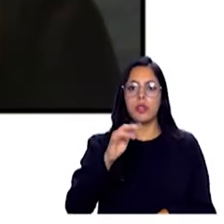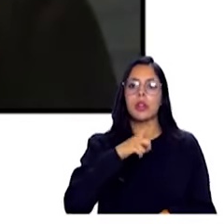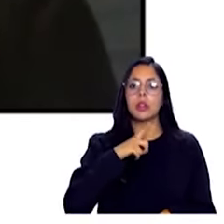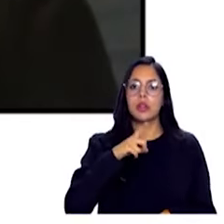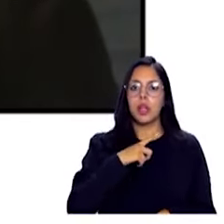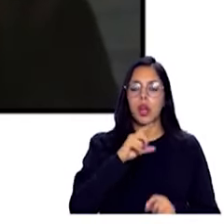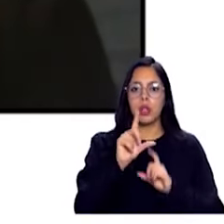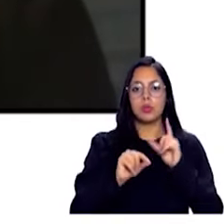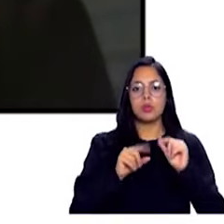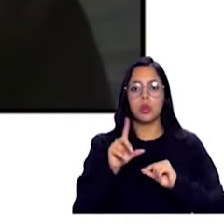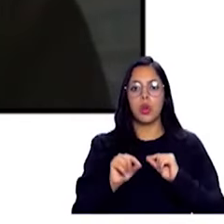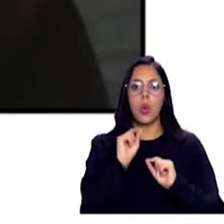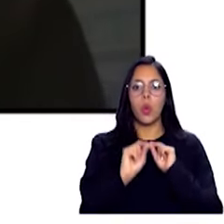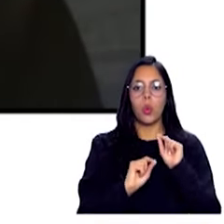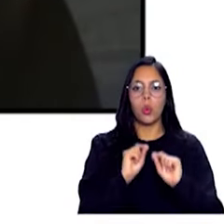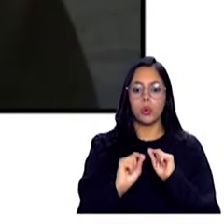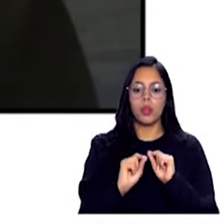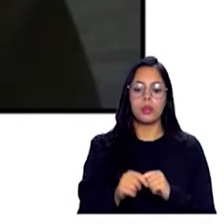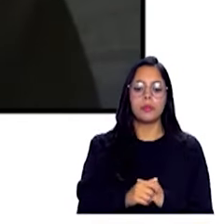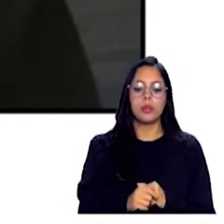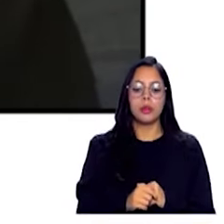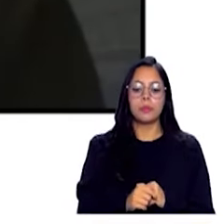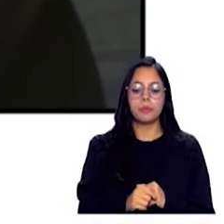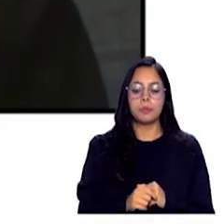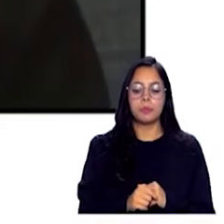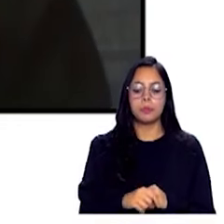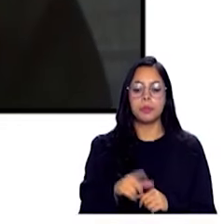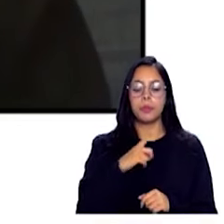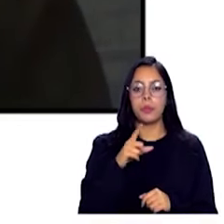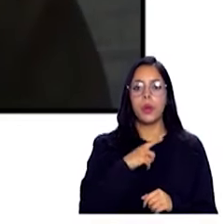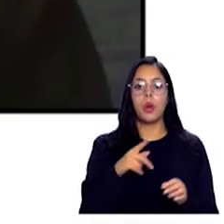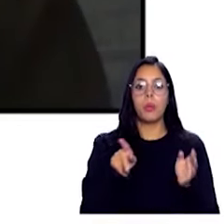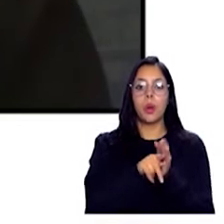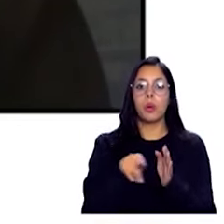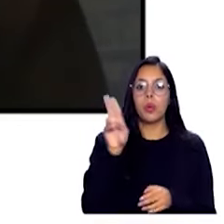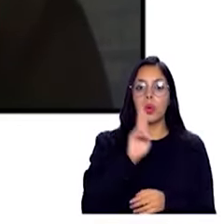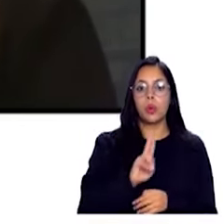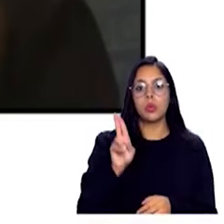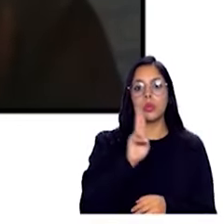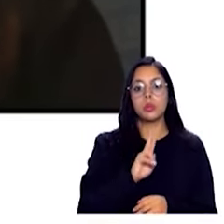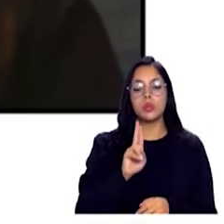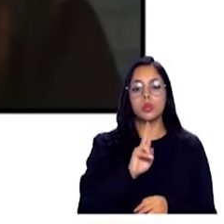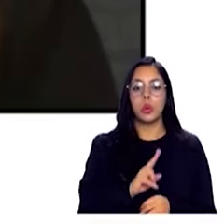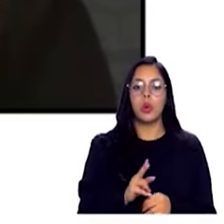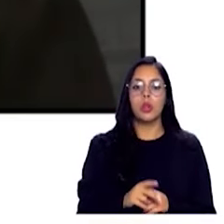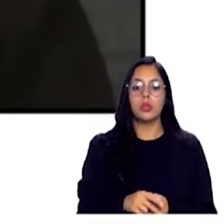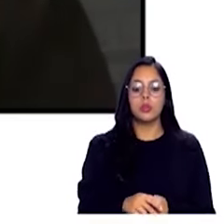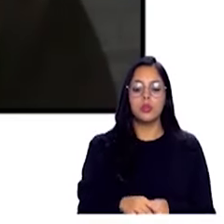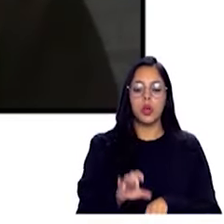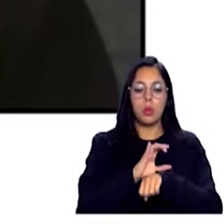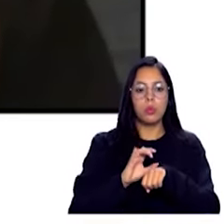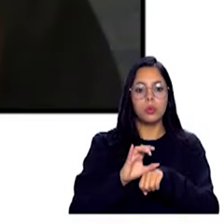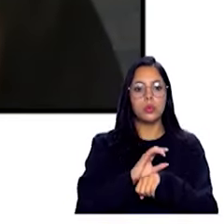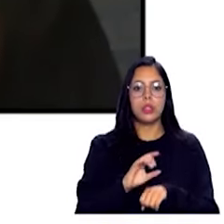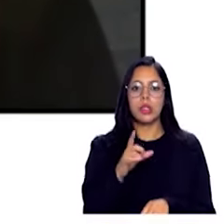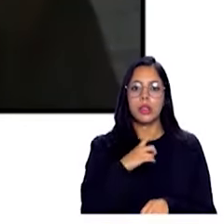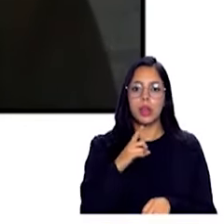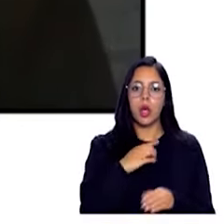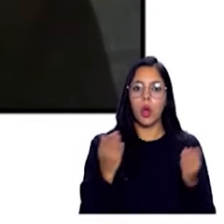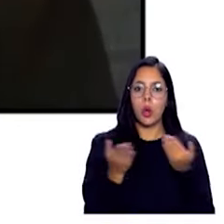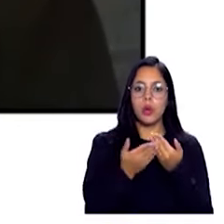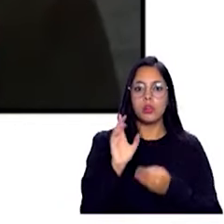é a repercussão geral que privilegia de uma forma acentuada o ius constituciones enquanto que esse filtro que foi recentemente